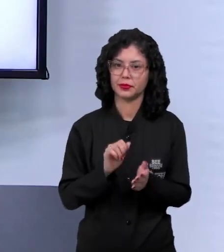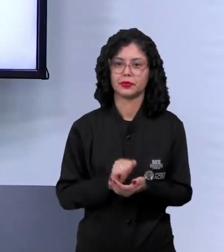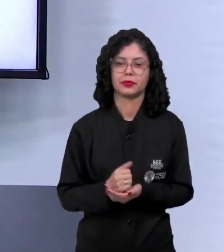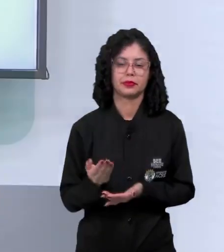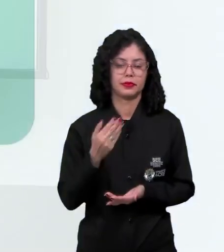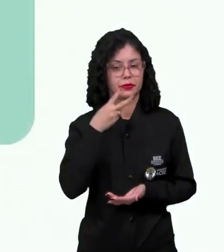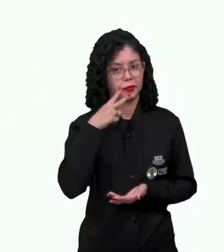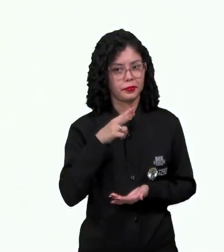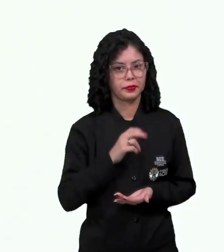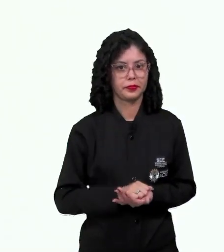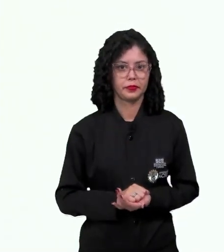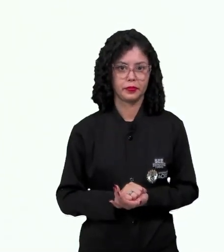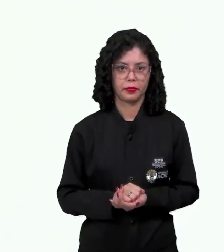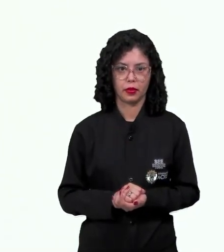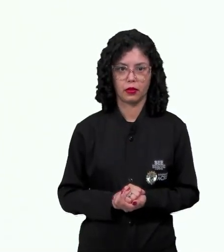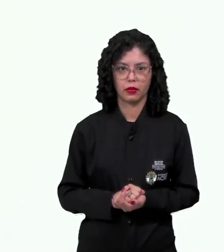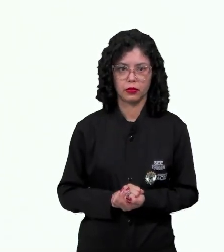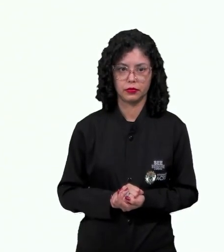Então, vamos verificar.